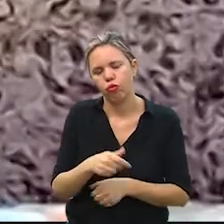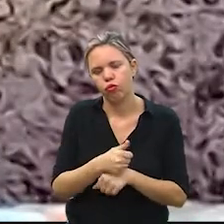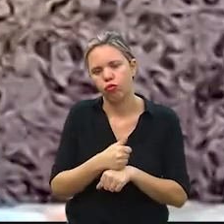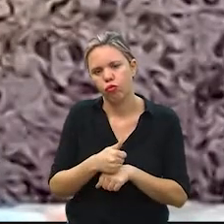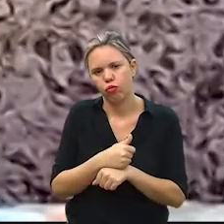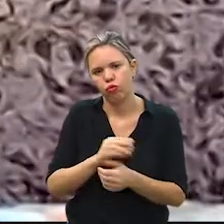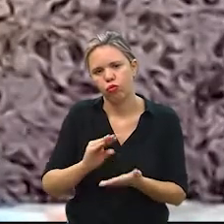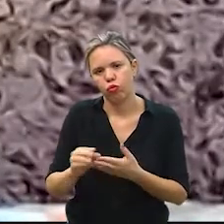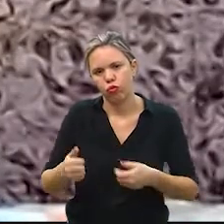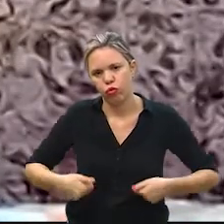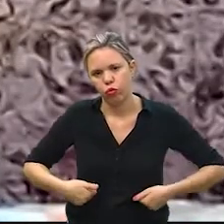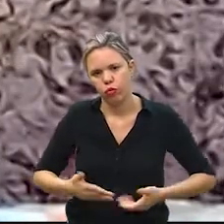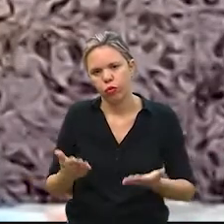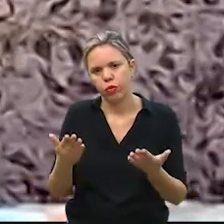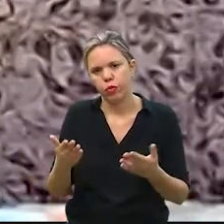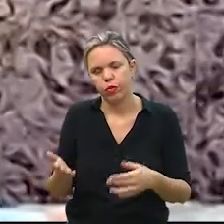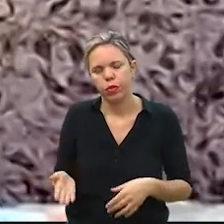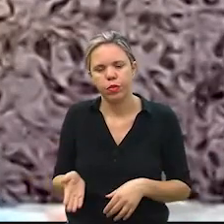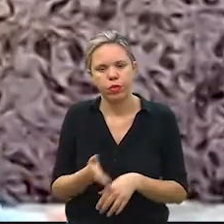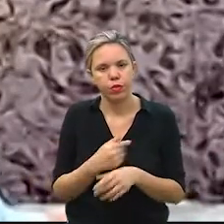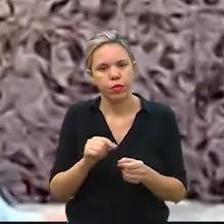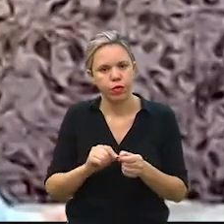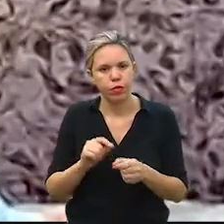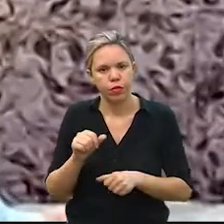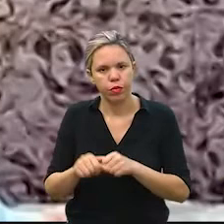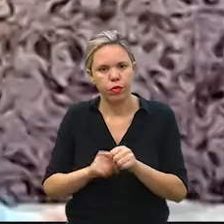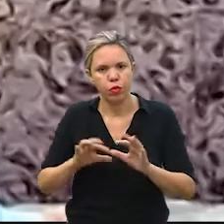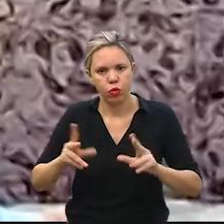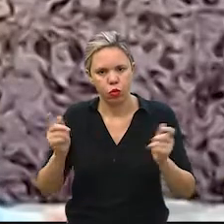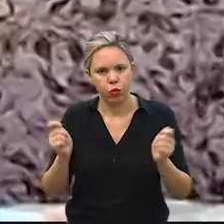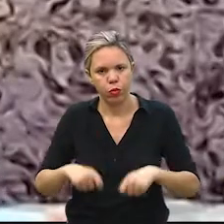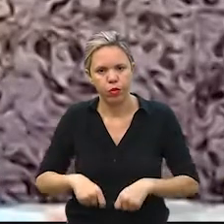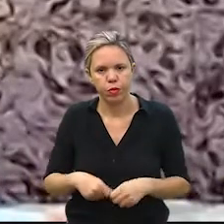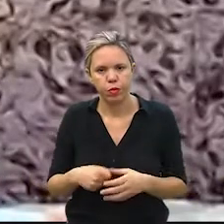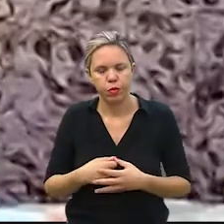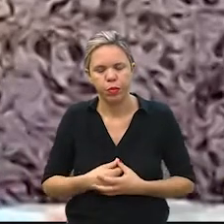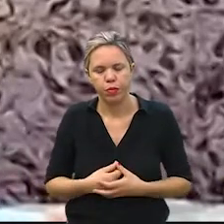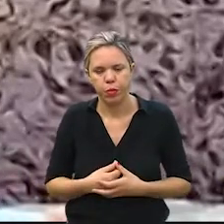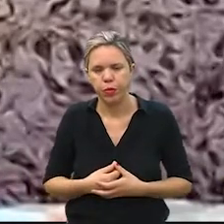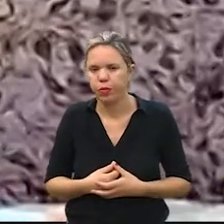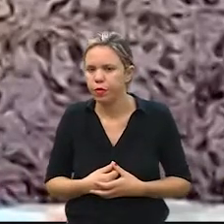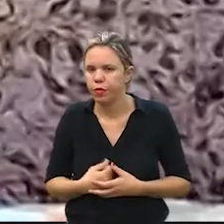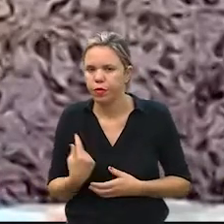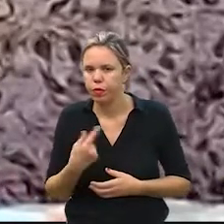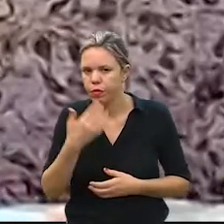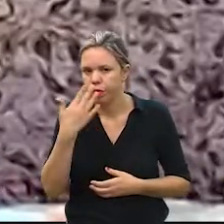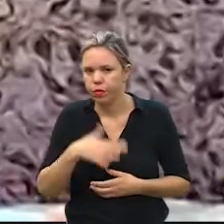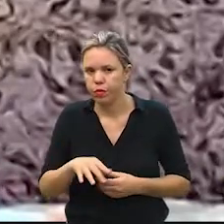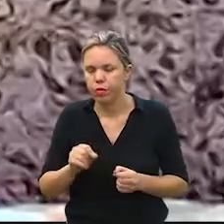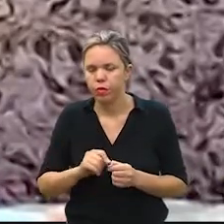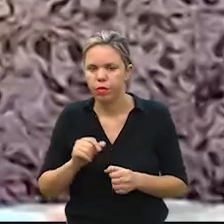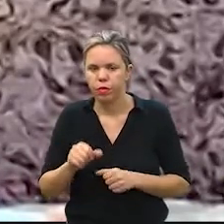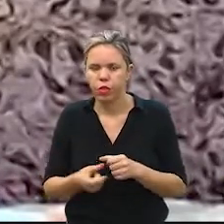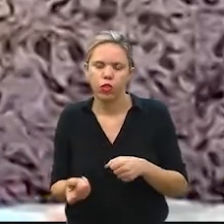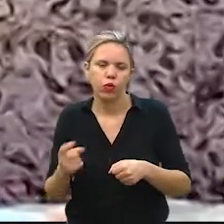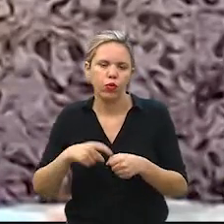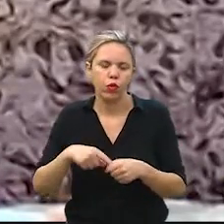investimentos e gastos prévios para tornar tudo isso possível, as nossas crianças retornarem com